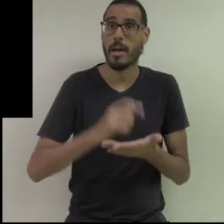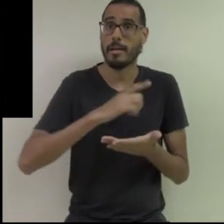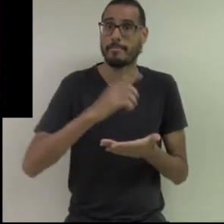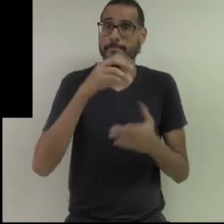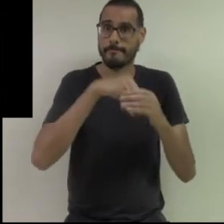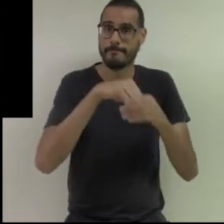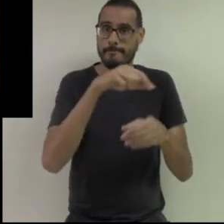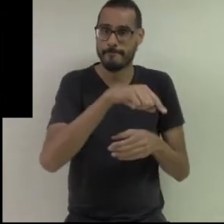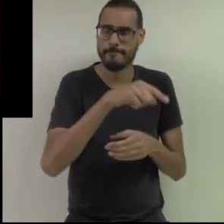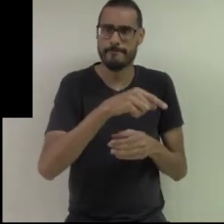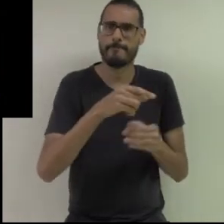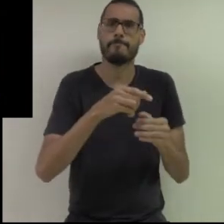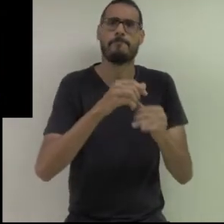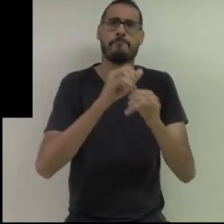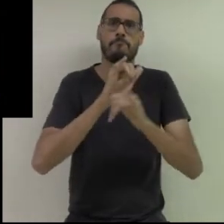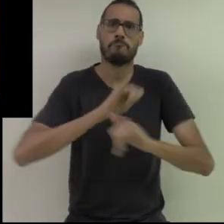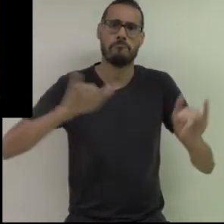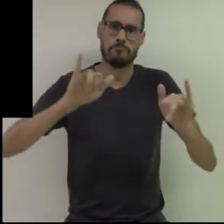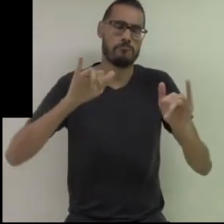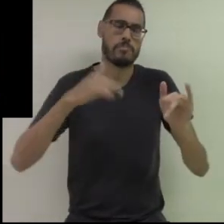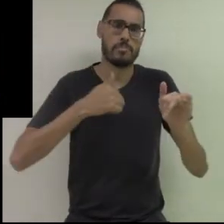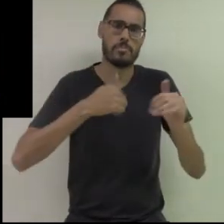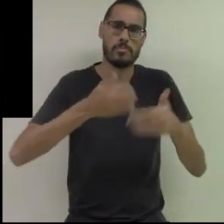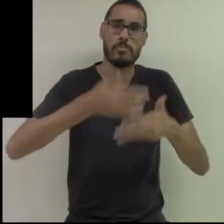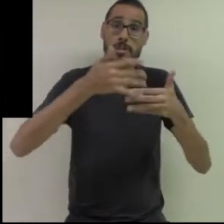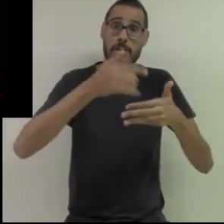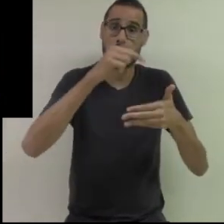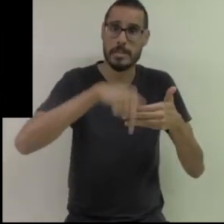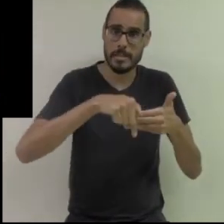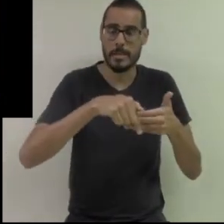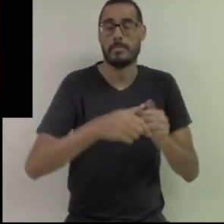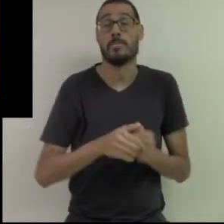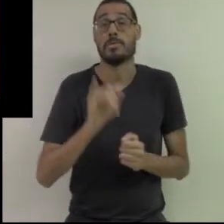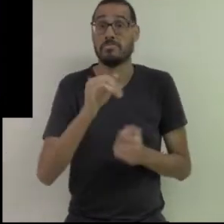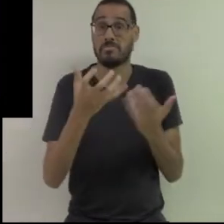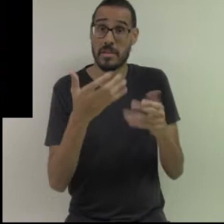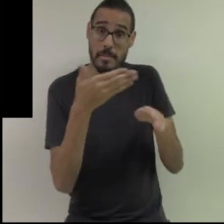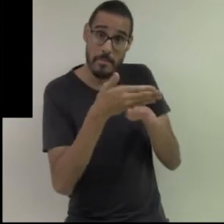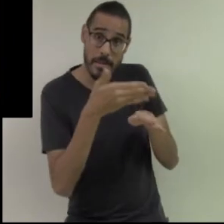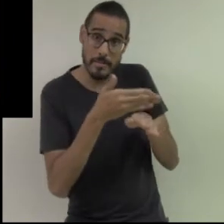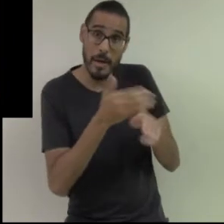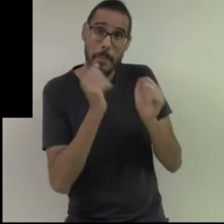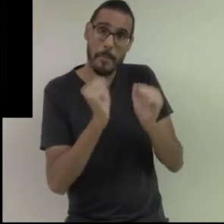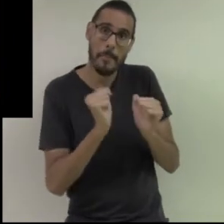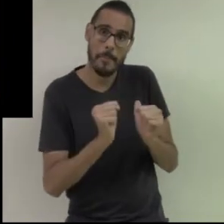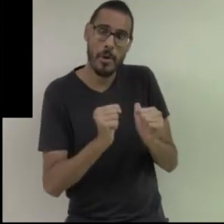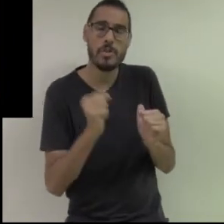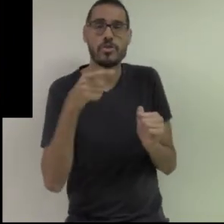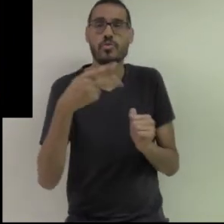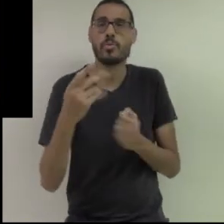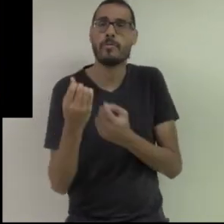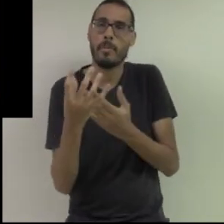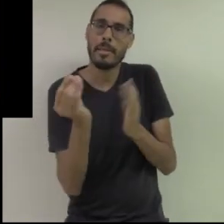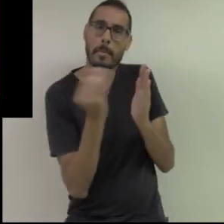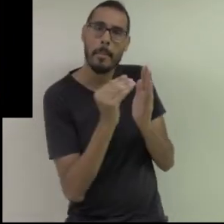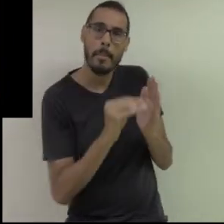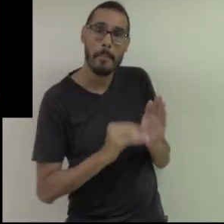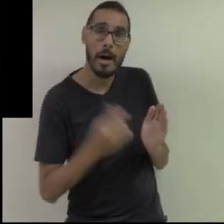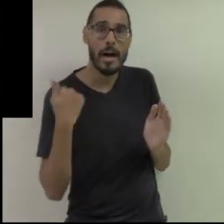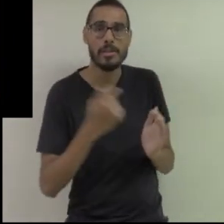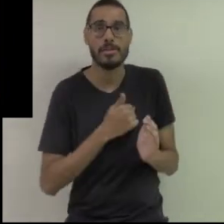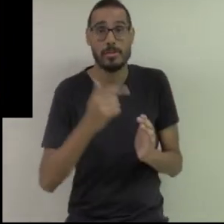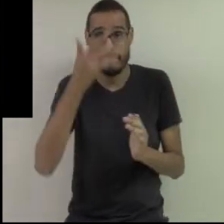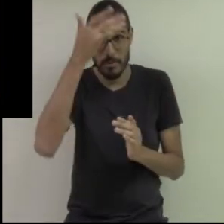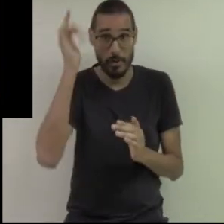de descrição durante toda a fala do palestrante. Para participar, basta preencher com suas informações e entraremos em contato com os